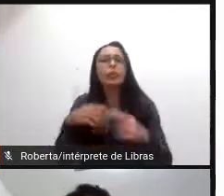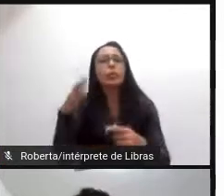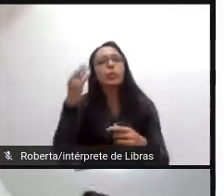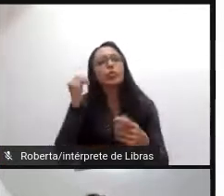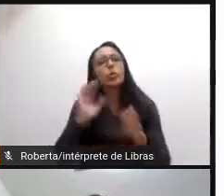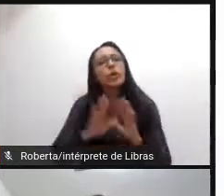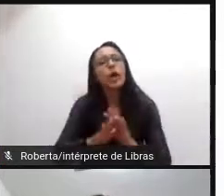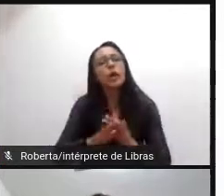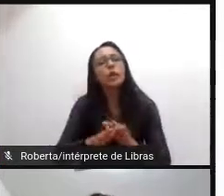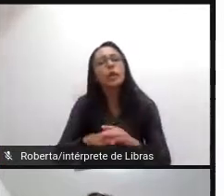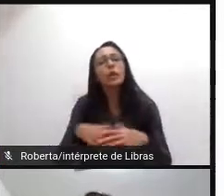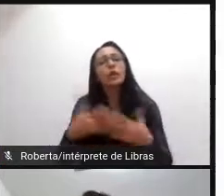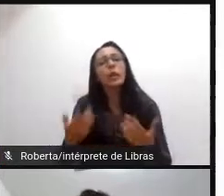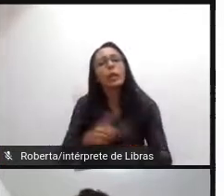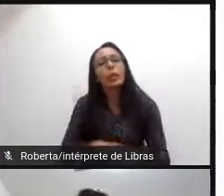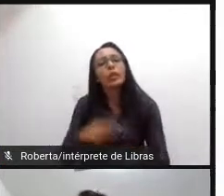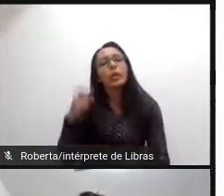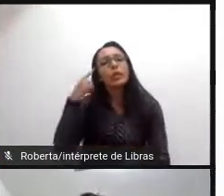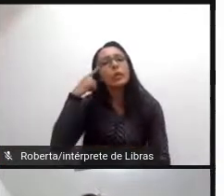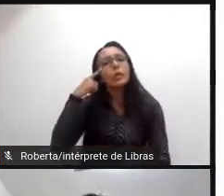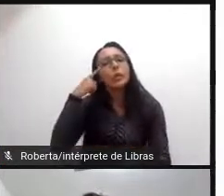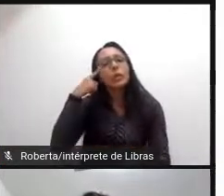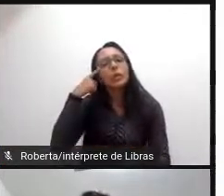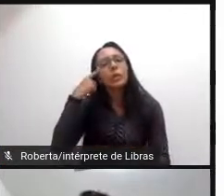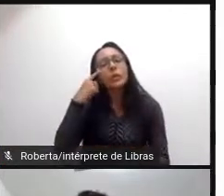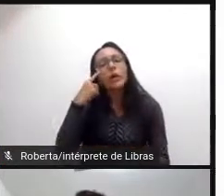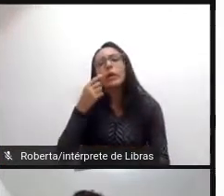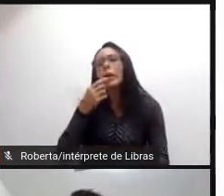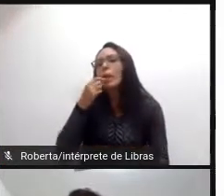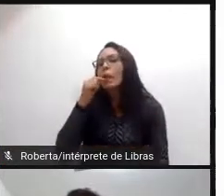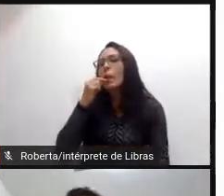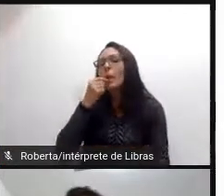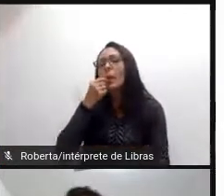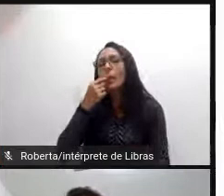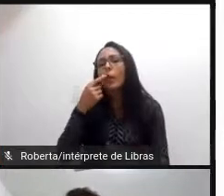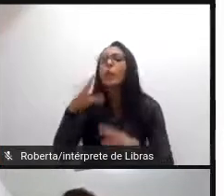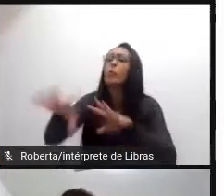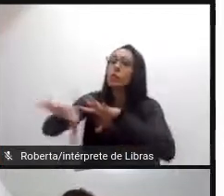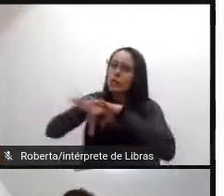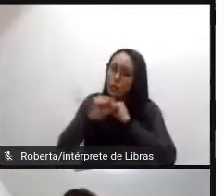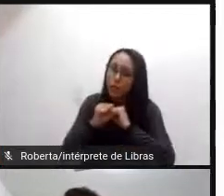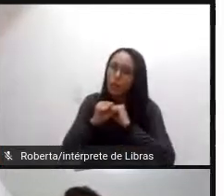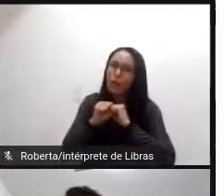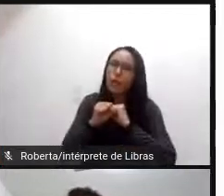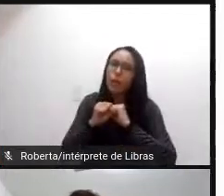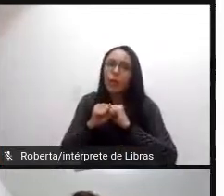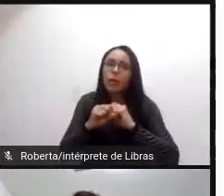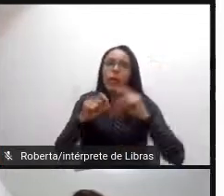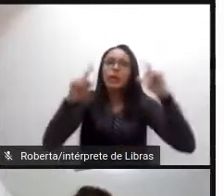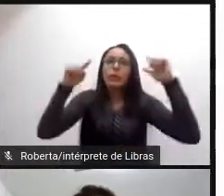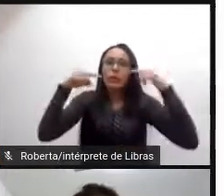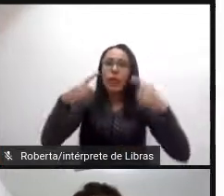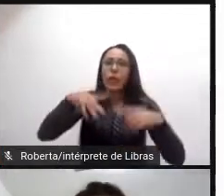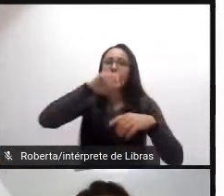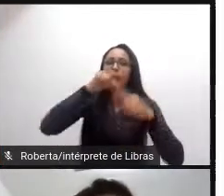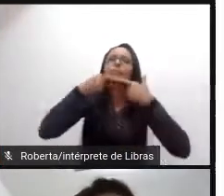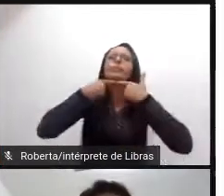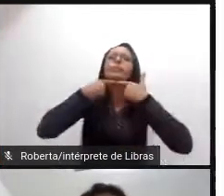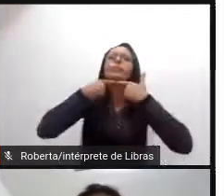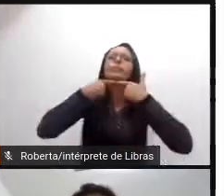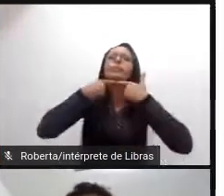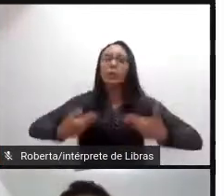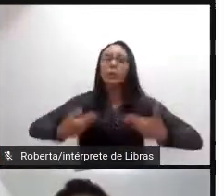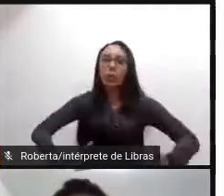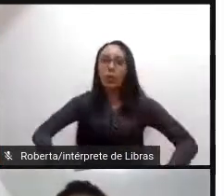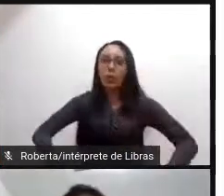boca, eu posso me contaminar. Porque o vírus, ele percorre o nosso organismo por meio dos